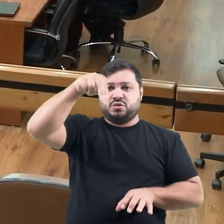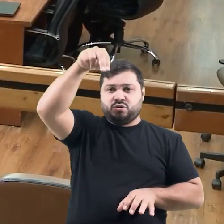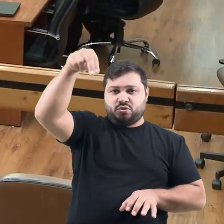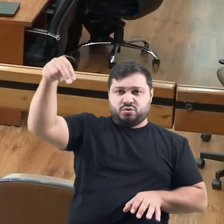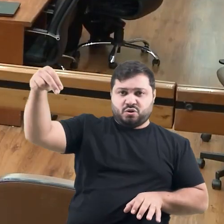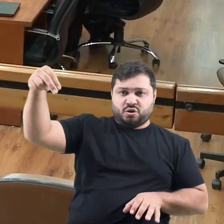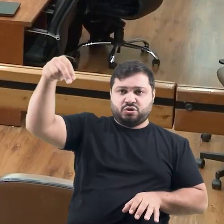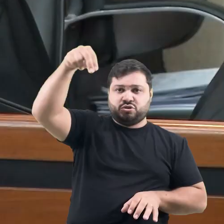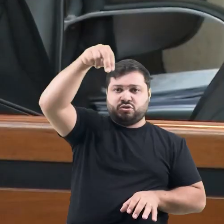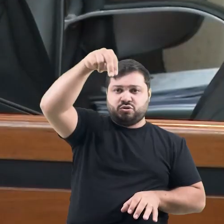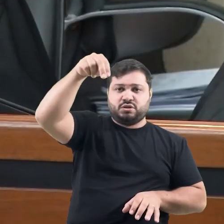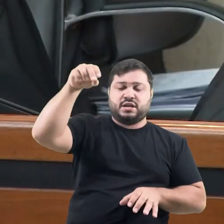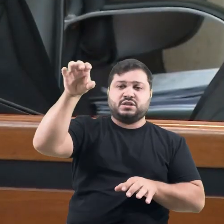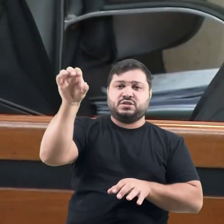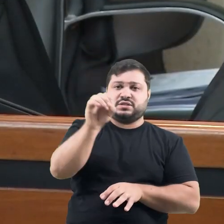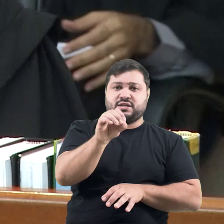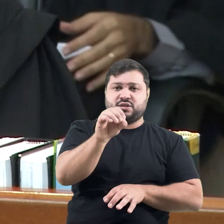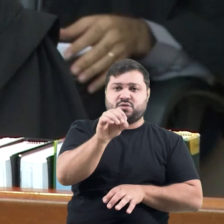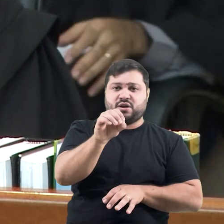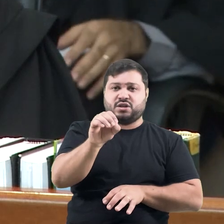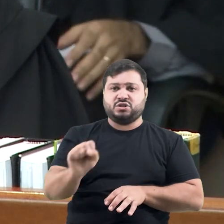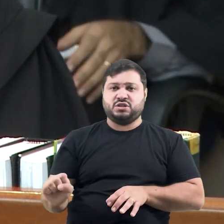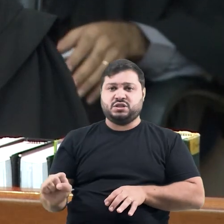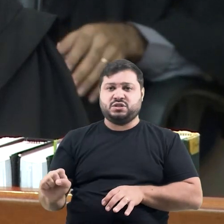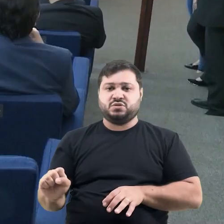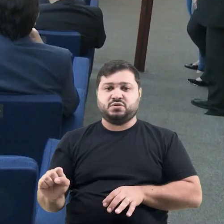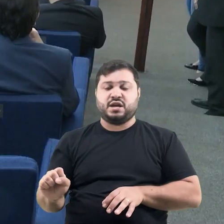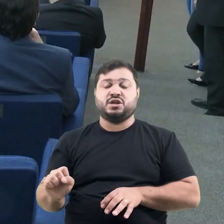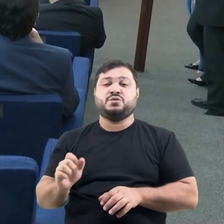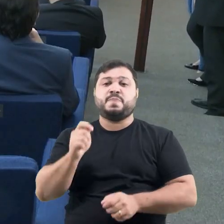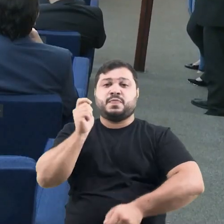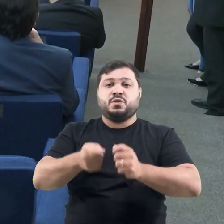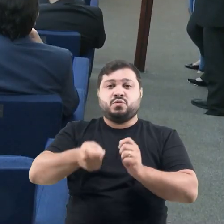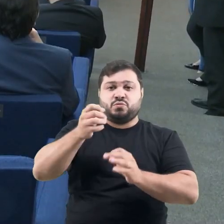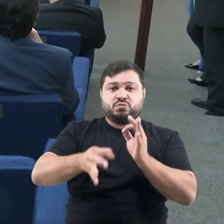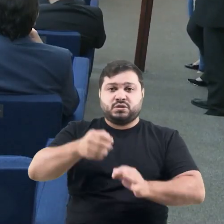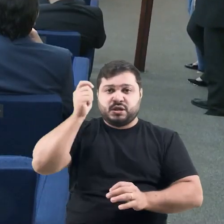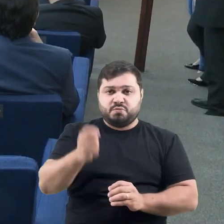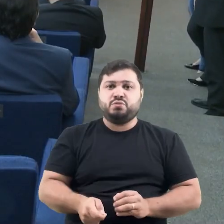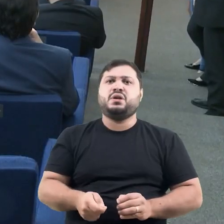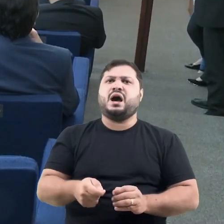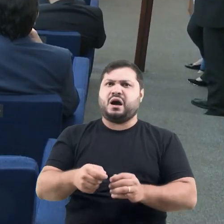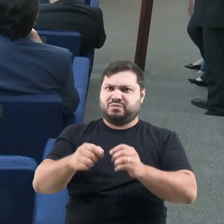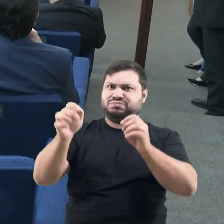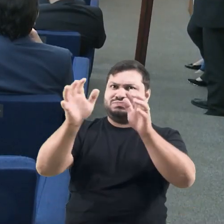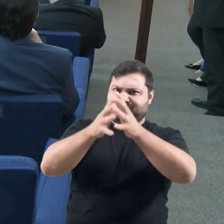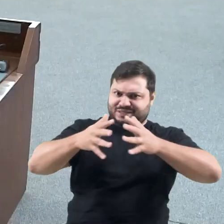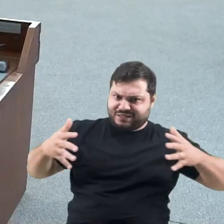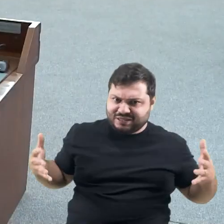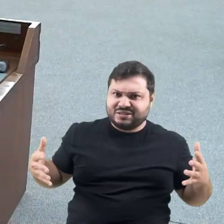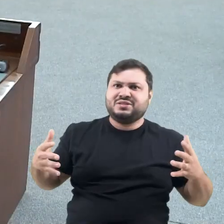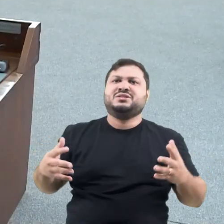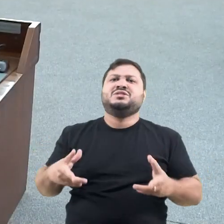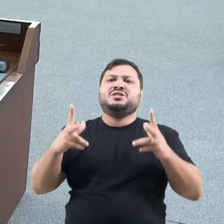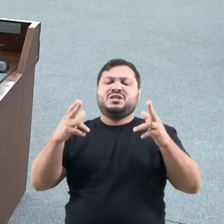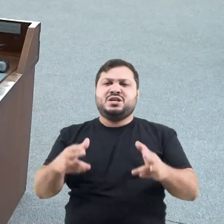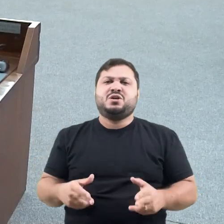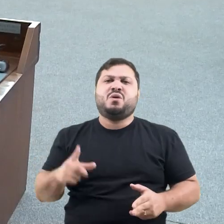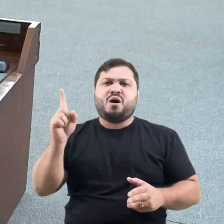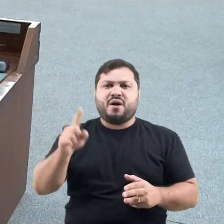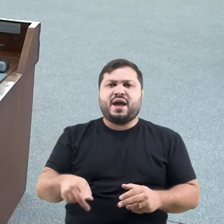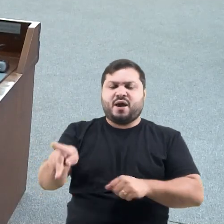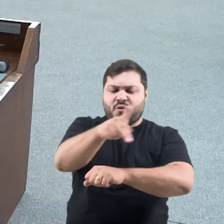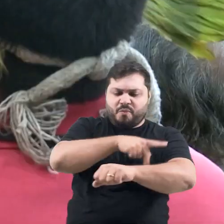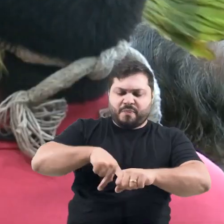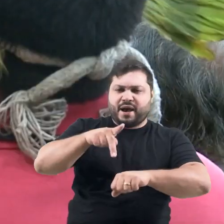Norte, Nordeste, Centro-Oeste e Sudeste. Um tribunal de proporções continentais, assim como são o